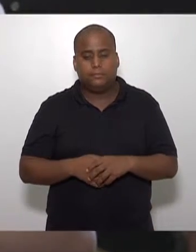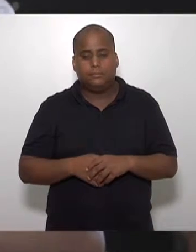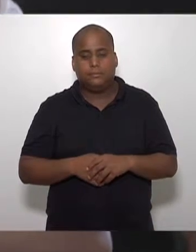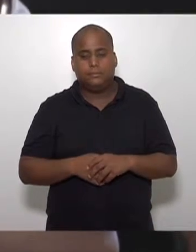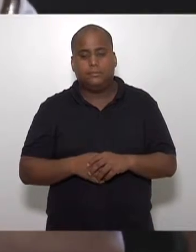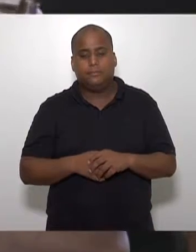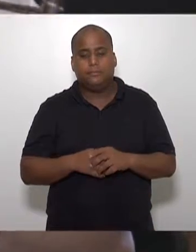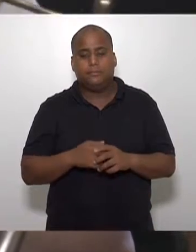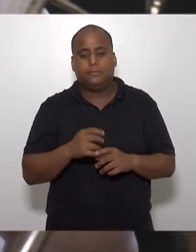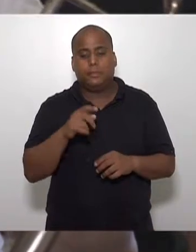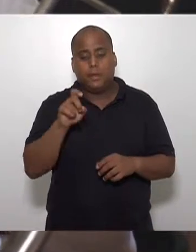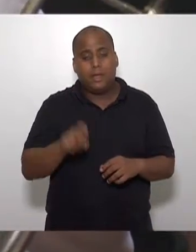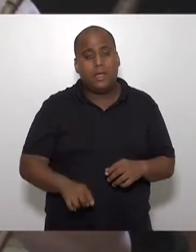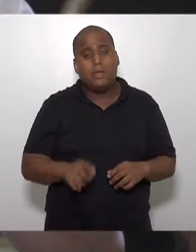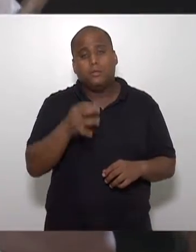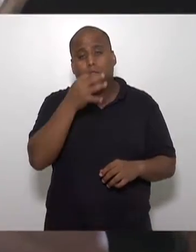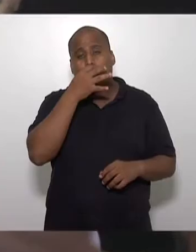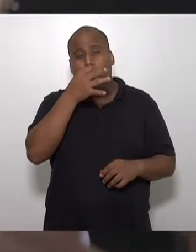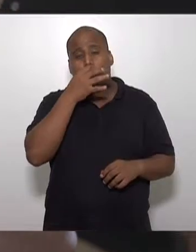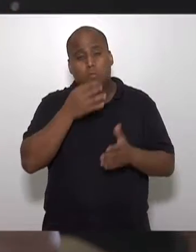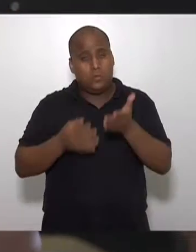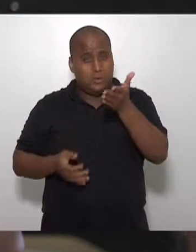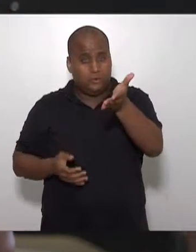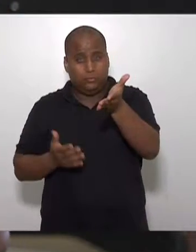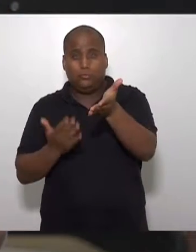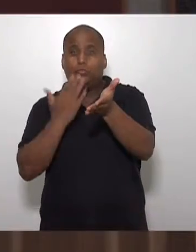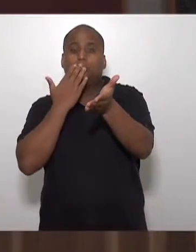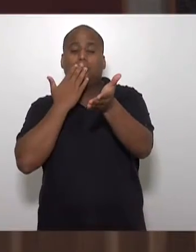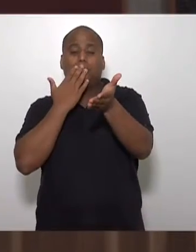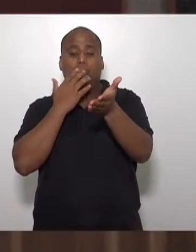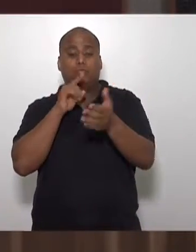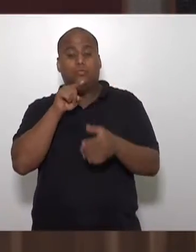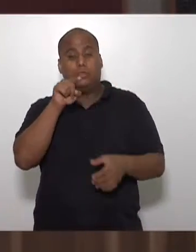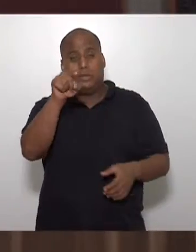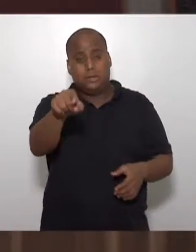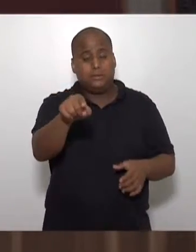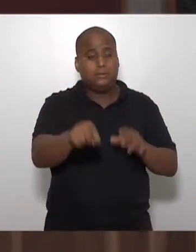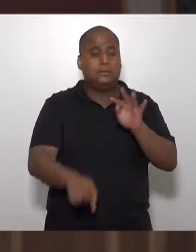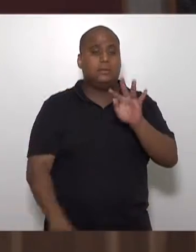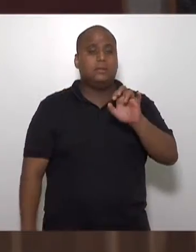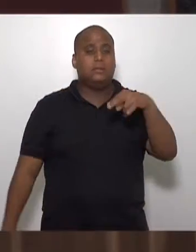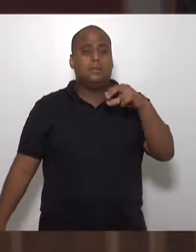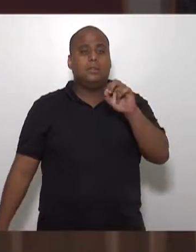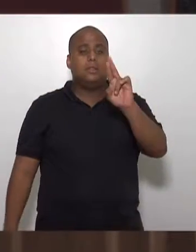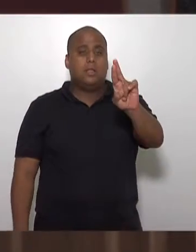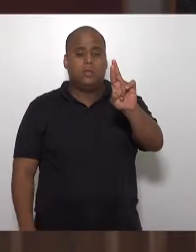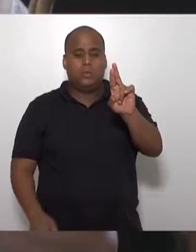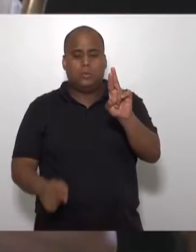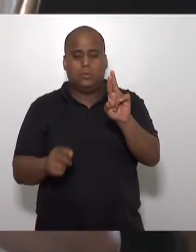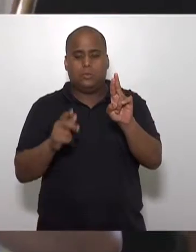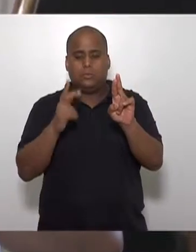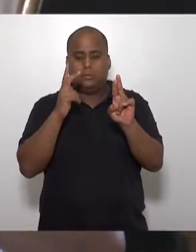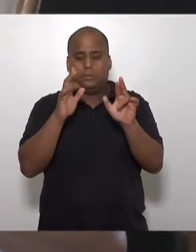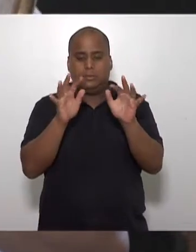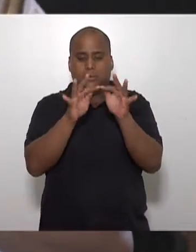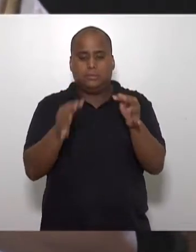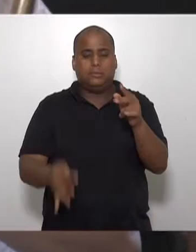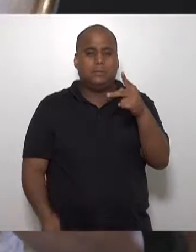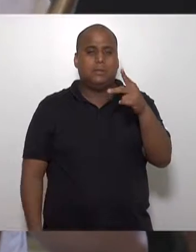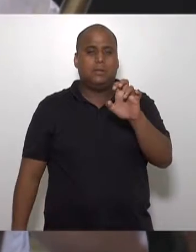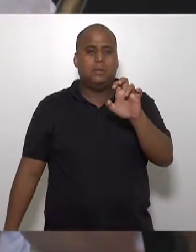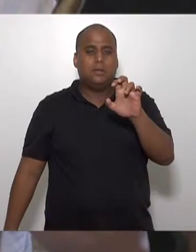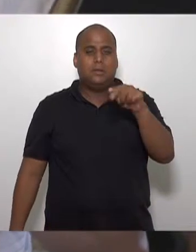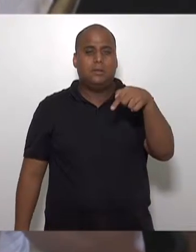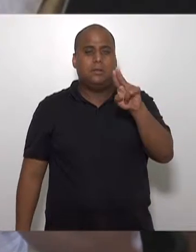bem essa funcionalidade do trombone alto este é o trombone tenor calibre pequeno esse instrumento